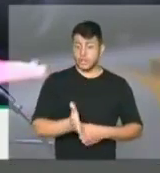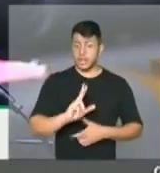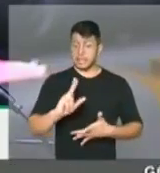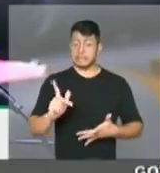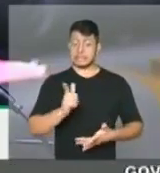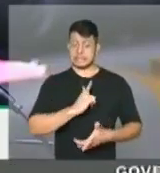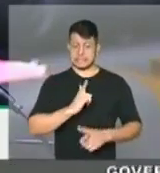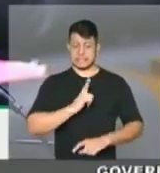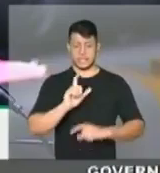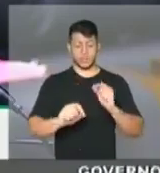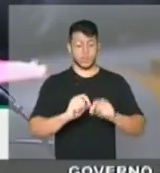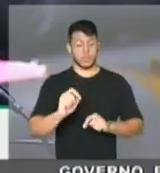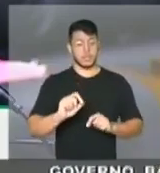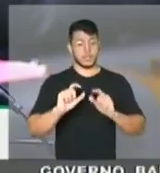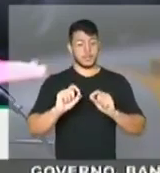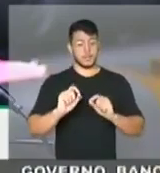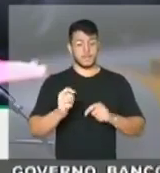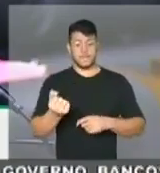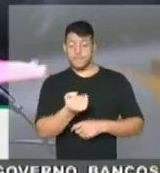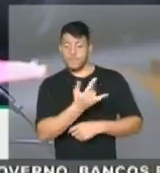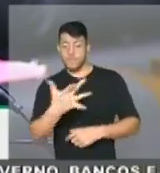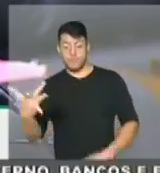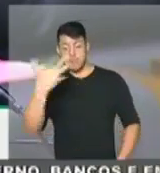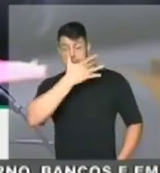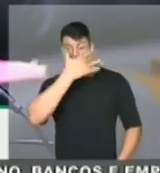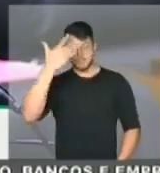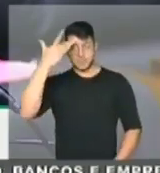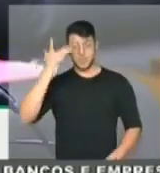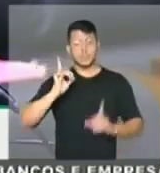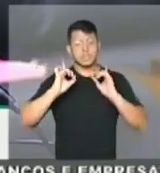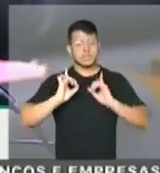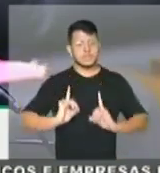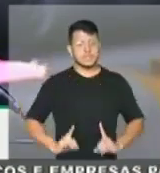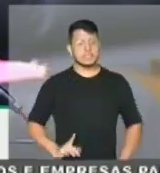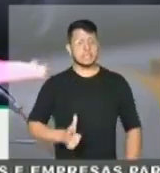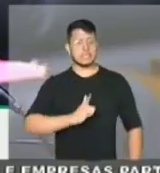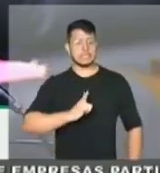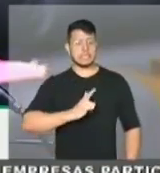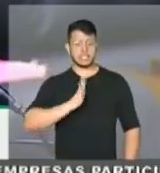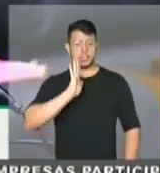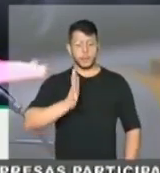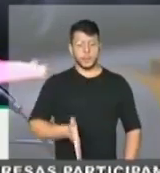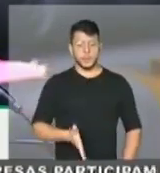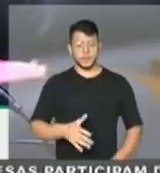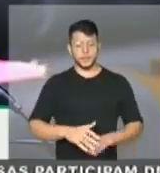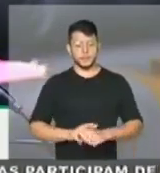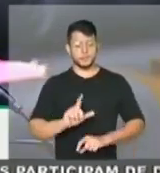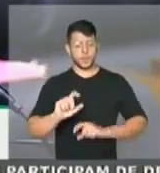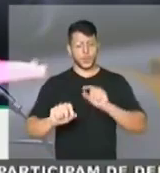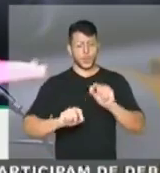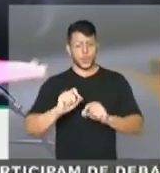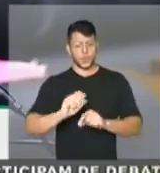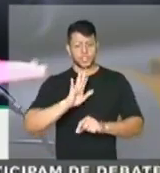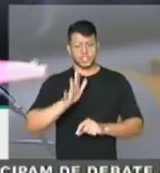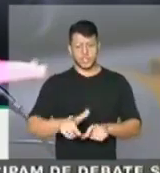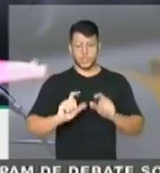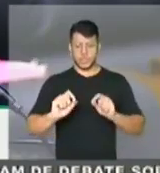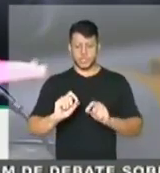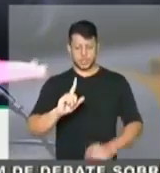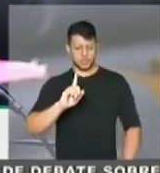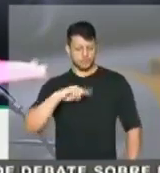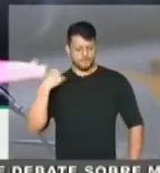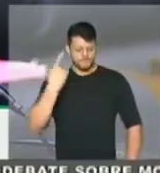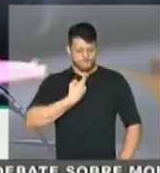forte porque num movimento das pessoas com deficiência existe uma mensagem muito forte que diz o seguinte nada